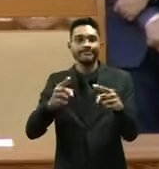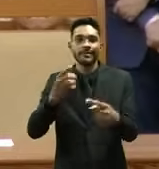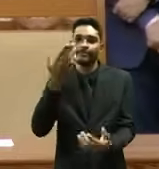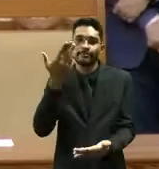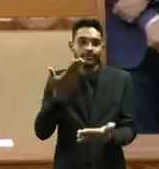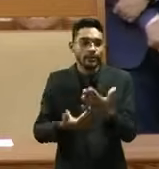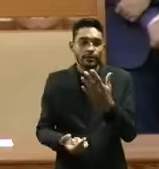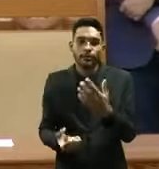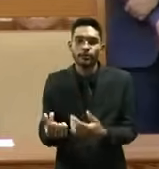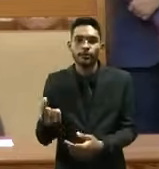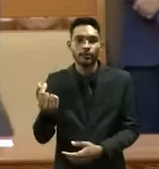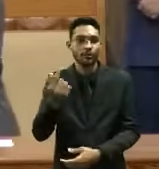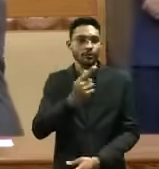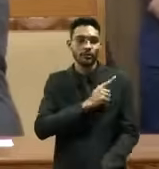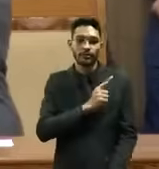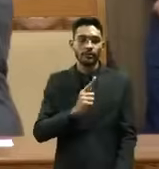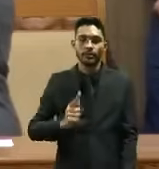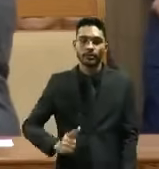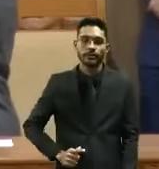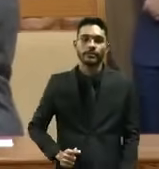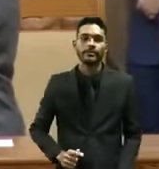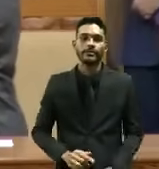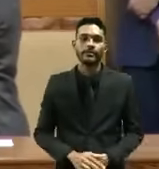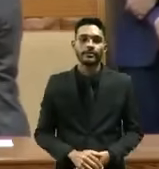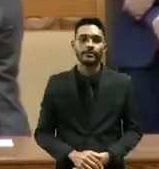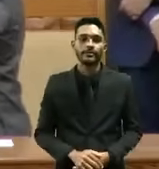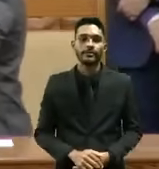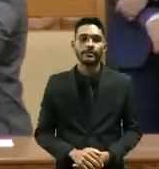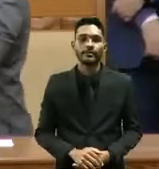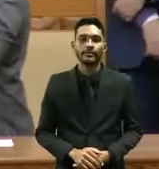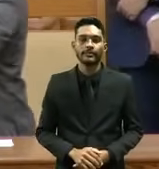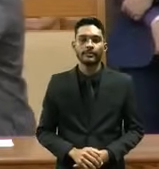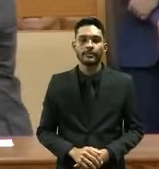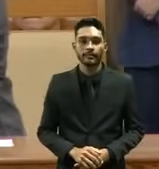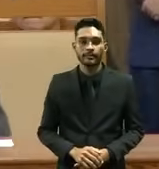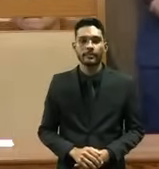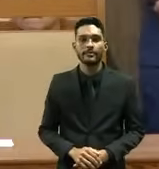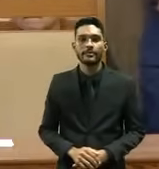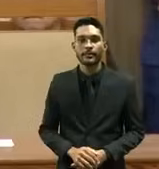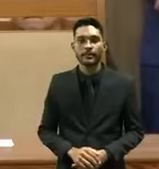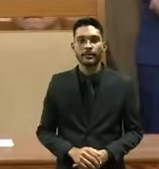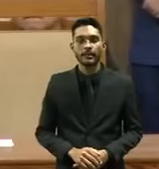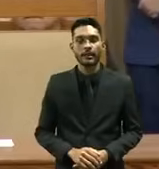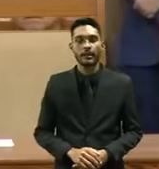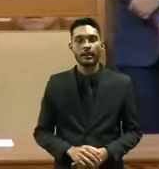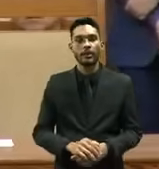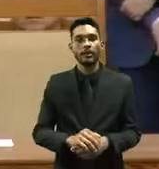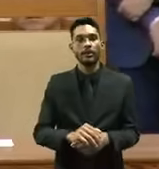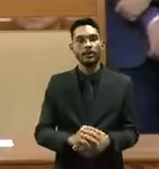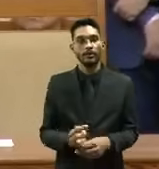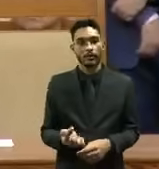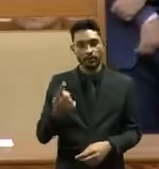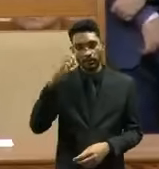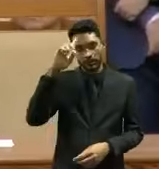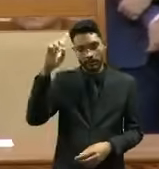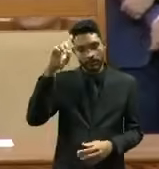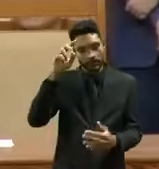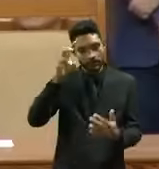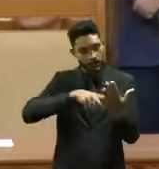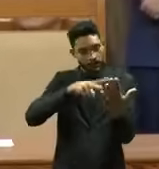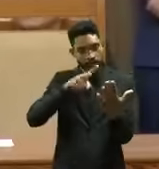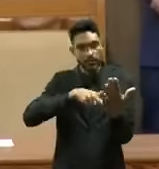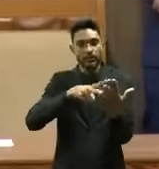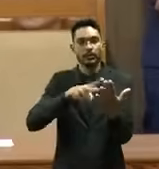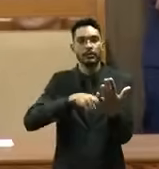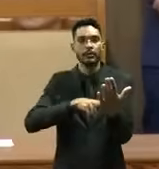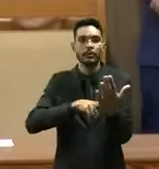é vocês sabiam dessa verade eu li me parece que foi no livro de pentecostalismo do Pastor